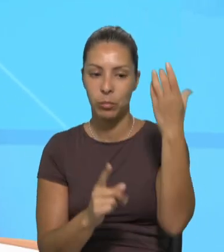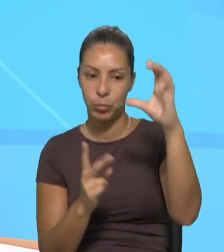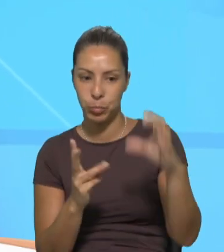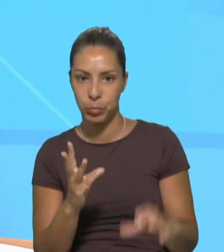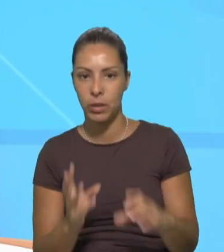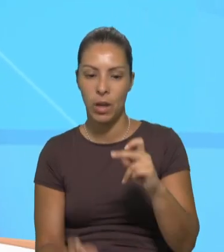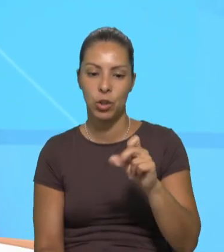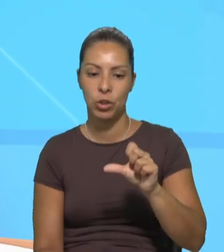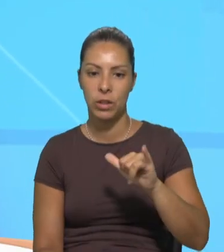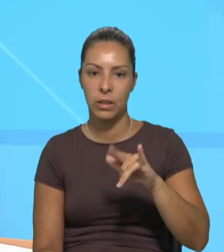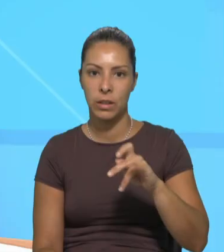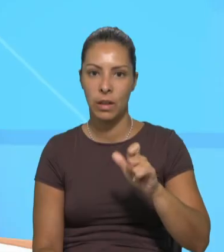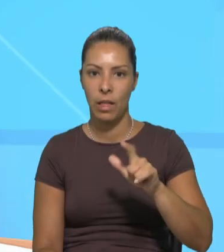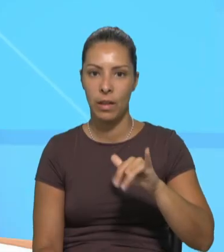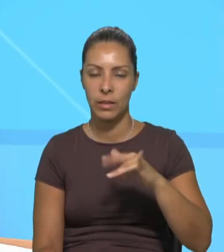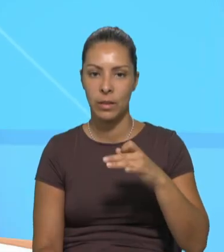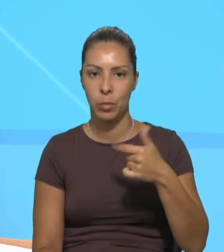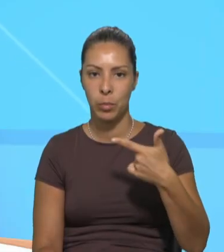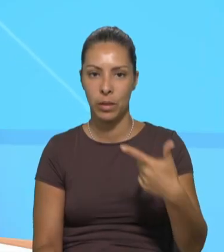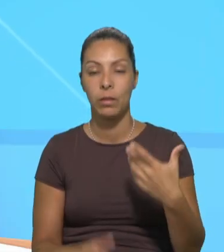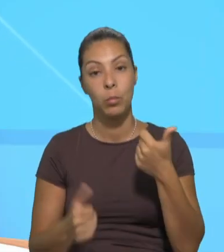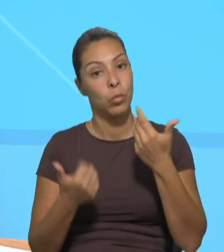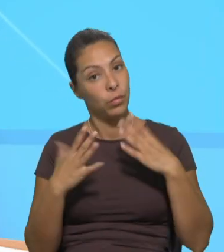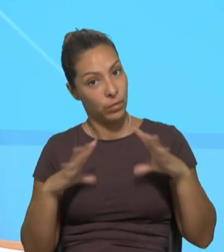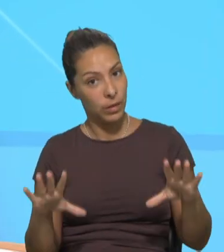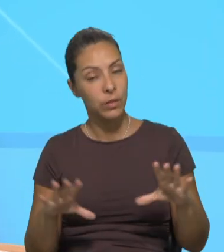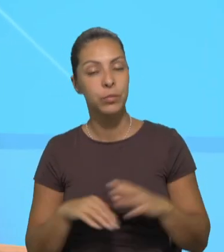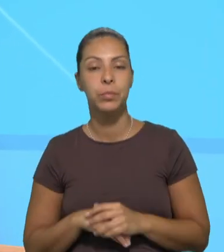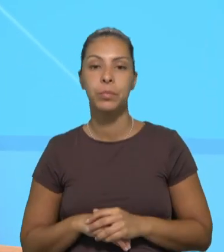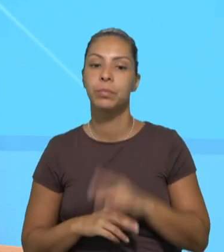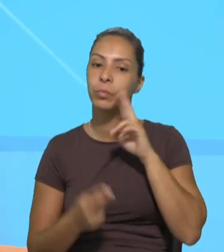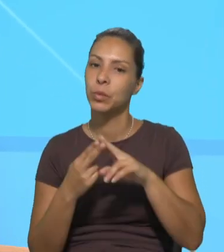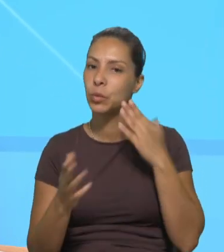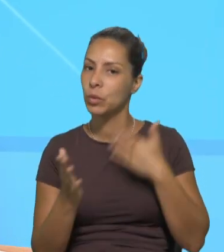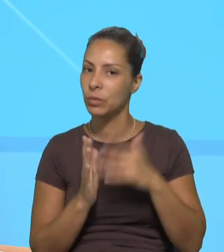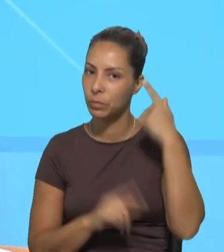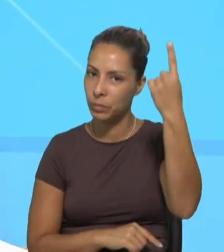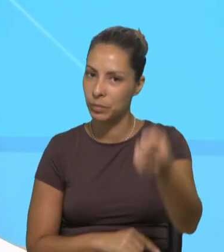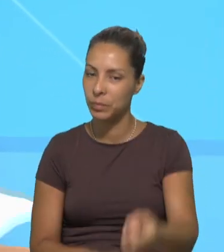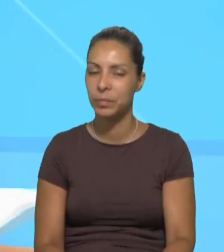agência.eclésia.pt. Votos de ótimas férias, se for o caso, e até à próxima segunda-feira, se Deus quiser.